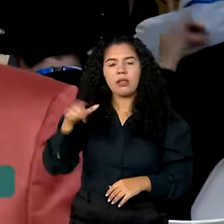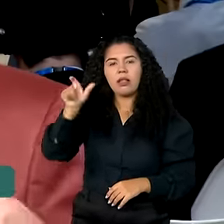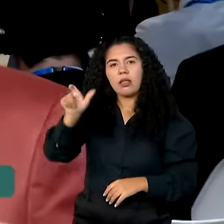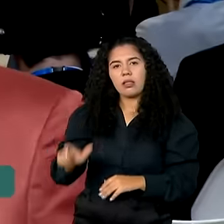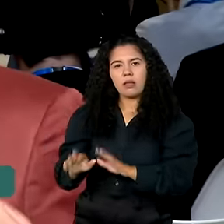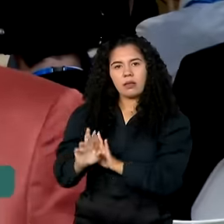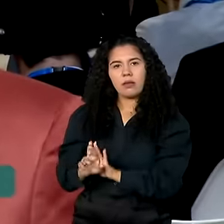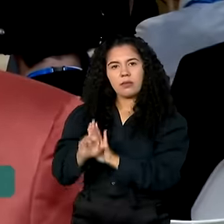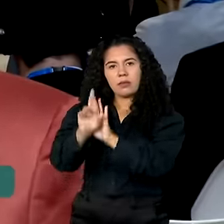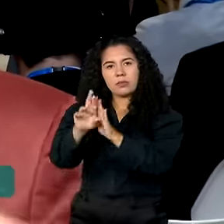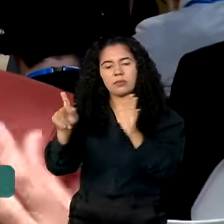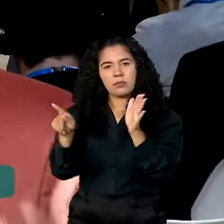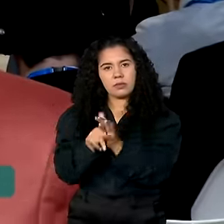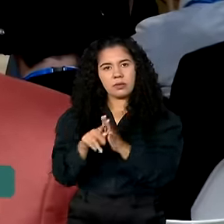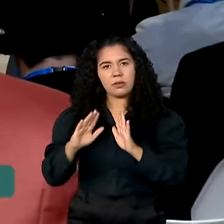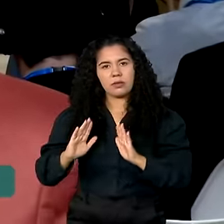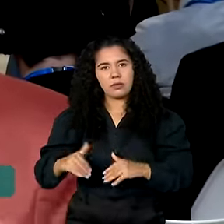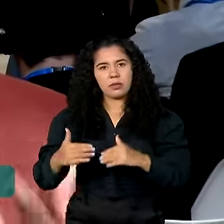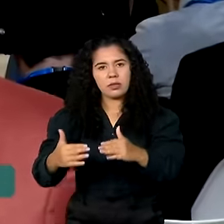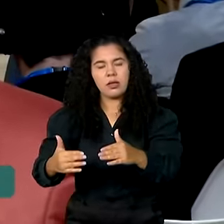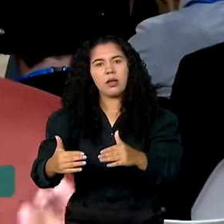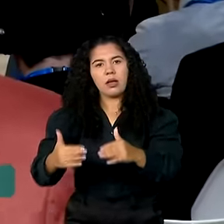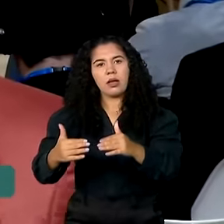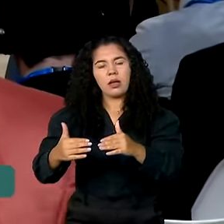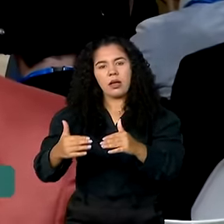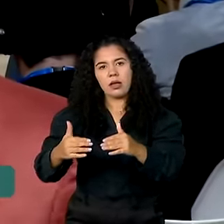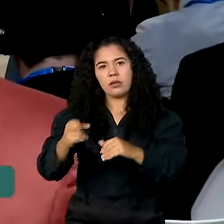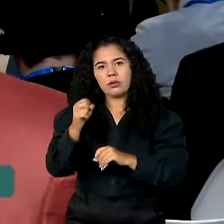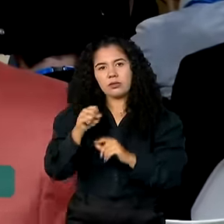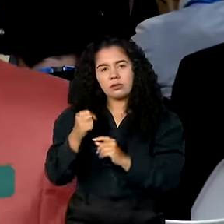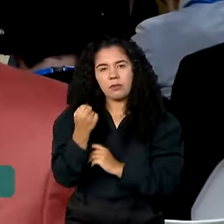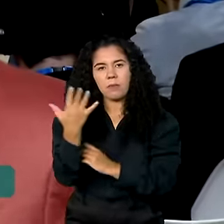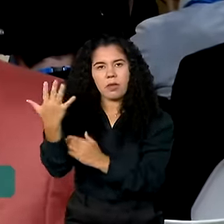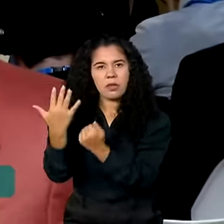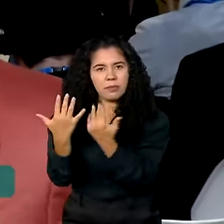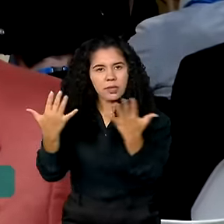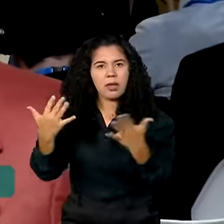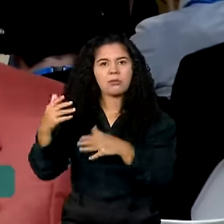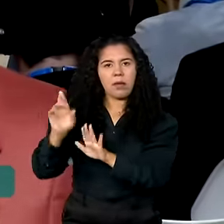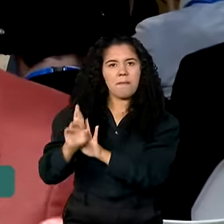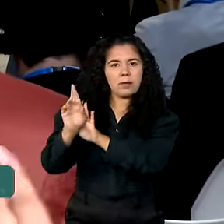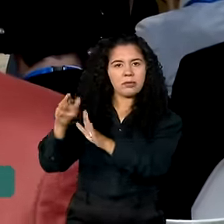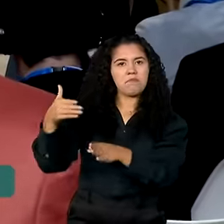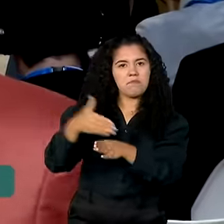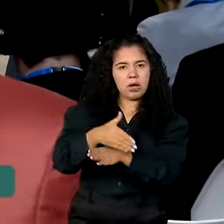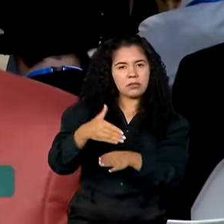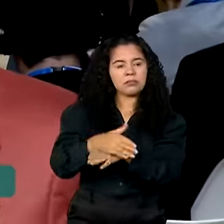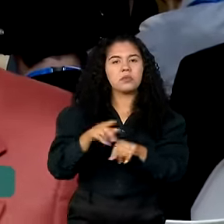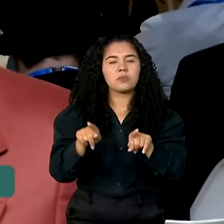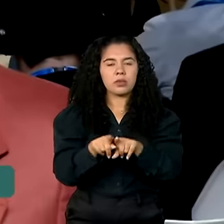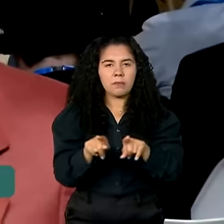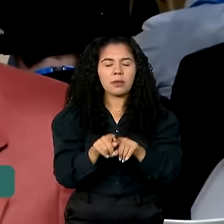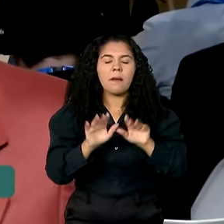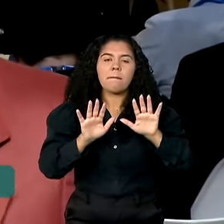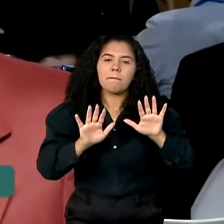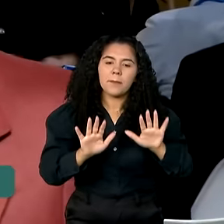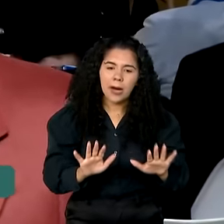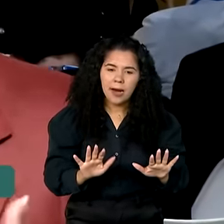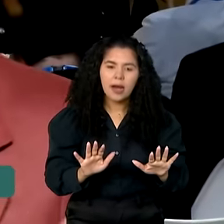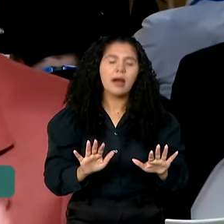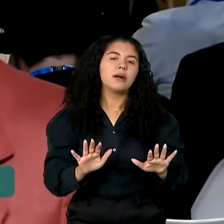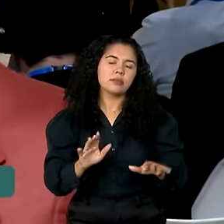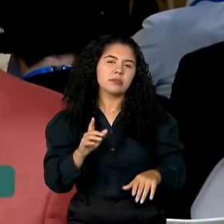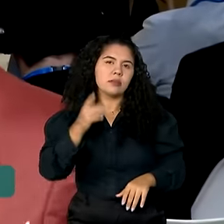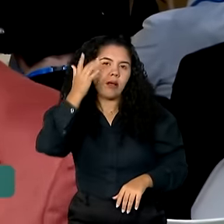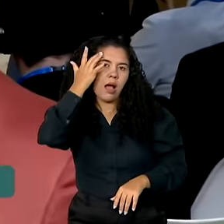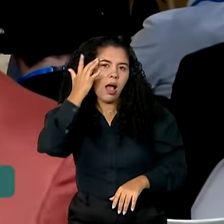representante do Ministério de Mudança do Clima, né, do Meio Ambiente e Mudanças Climáticas, e a gente pôde fazer esse debate. Mas acho